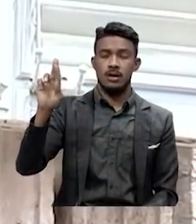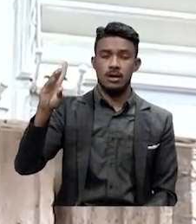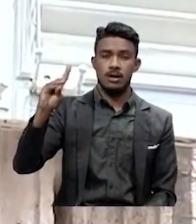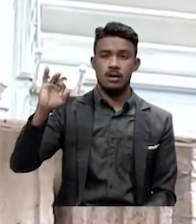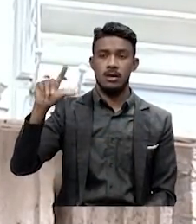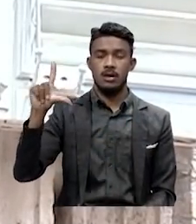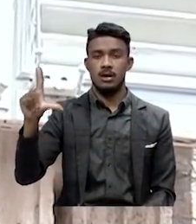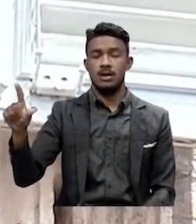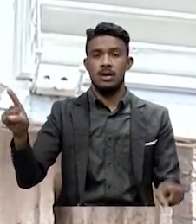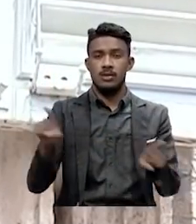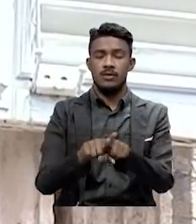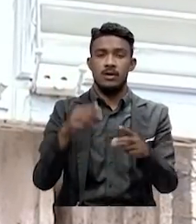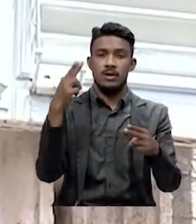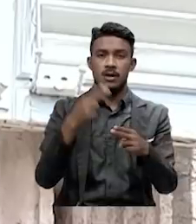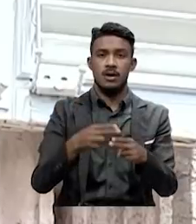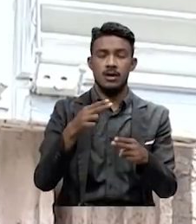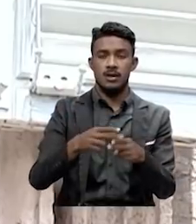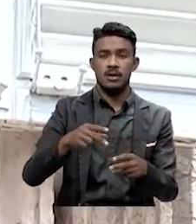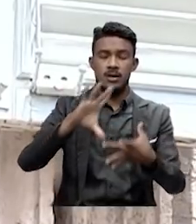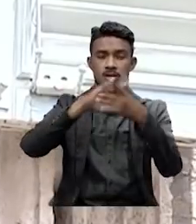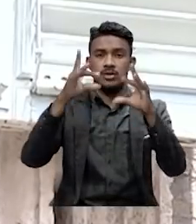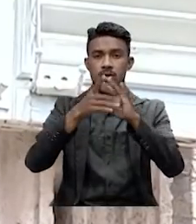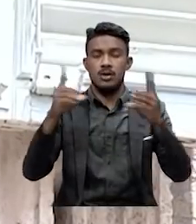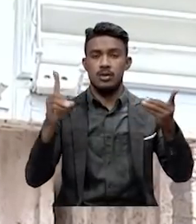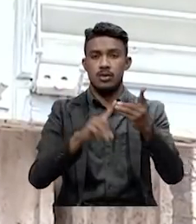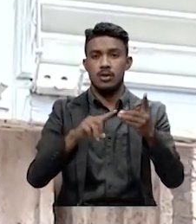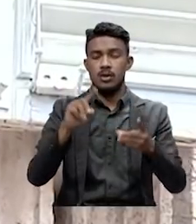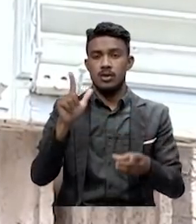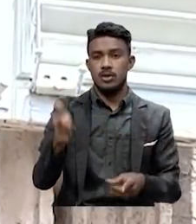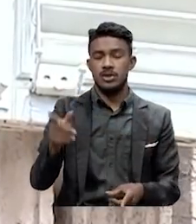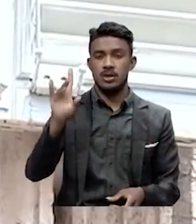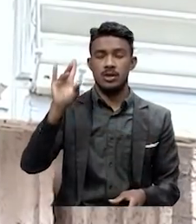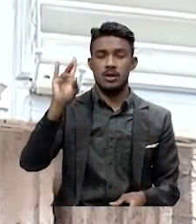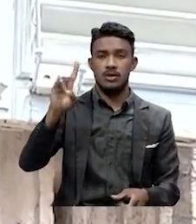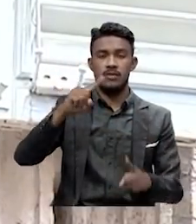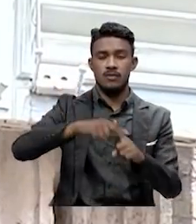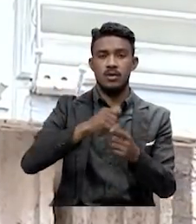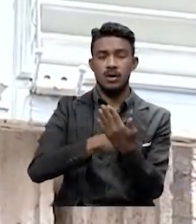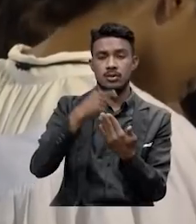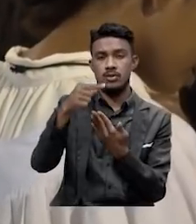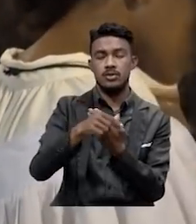nebe Hanarang Consistório e Halorong Rua Nulu Resing Hitu fulan Agosto